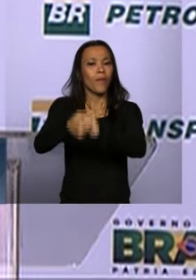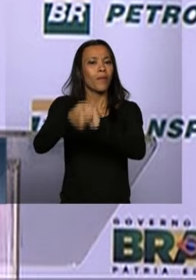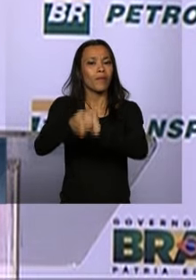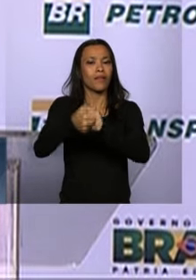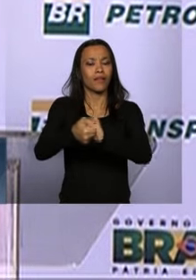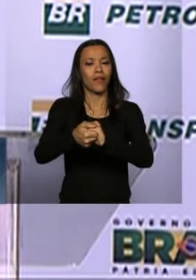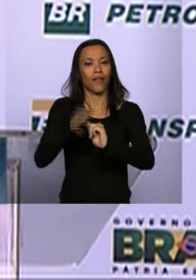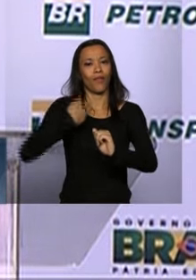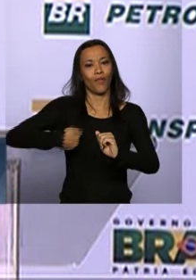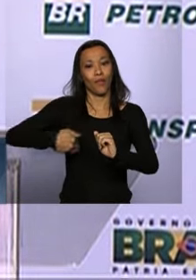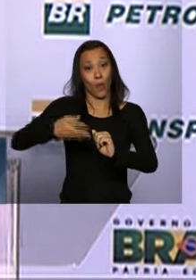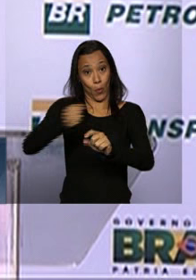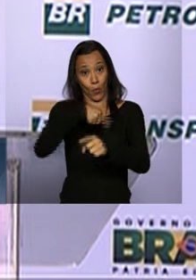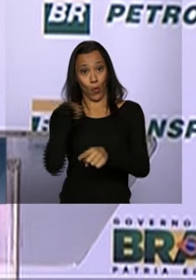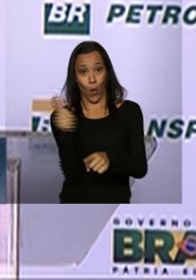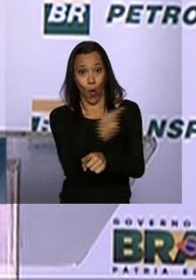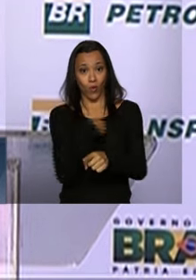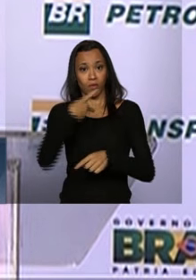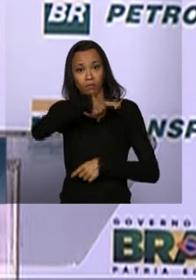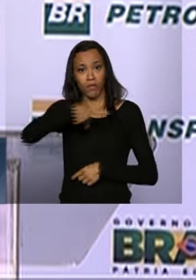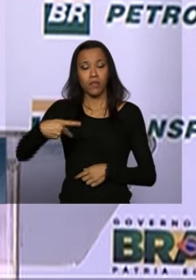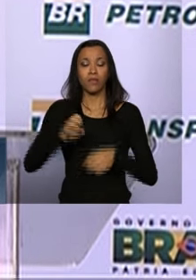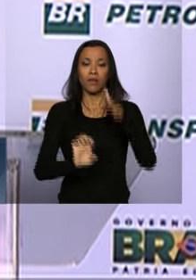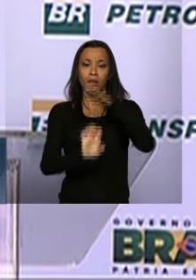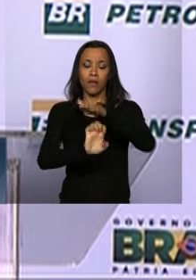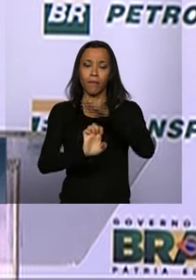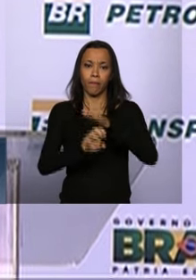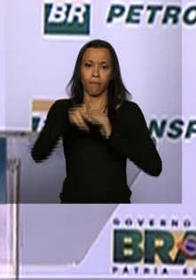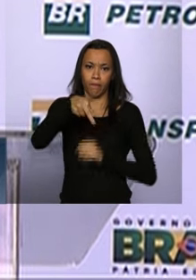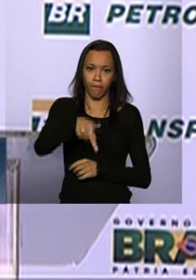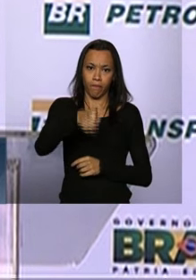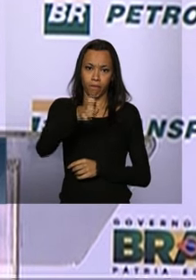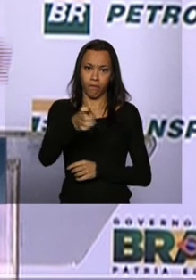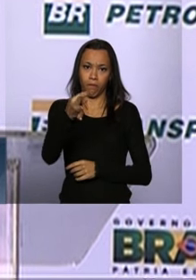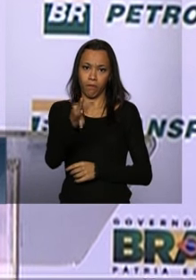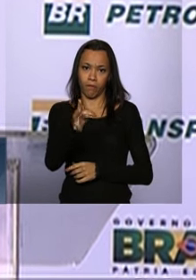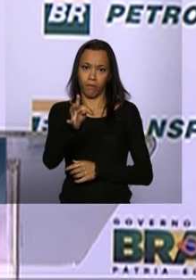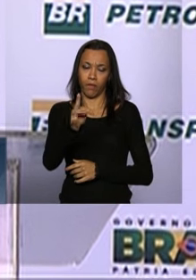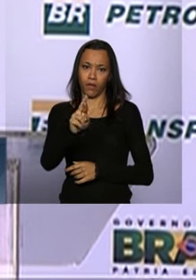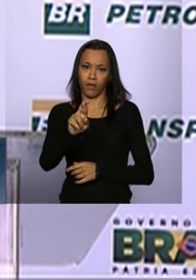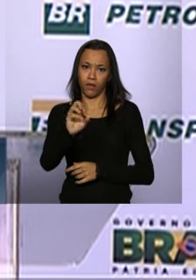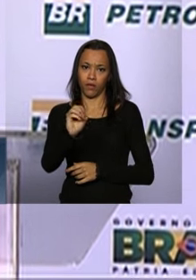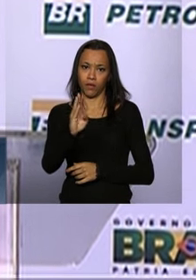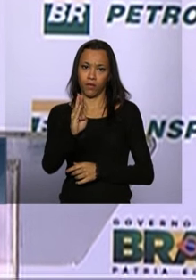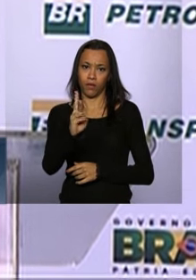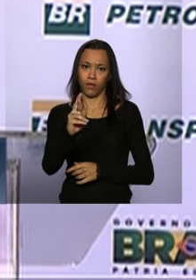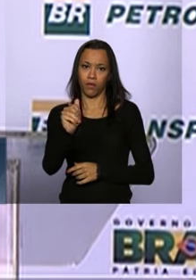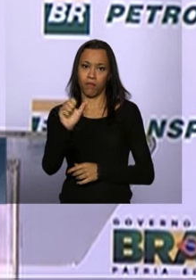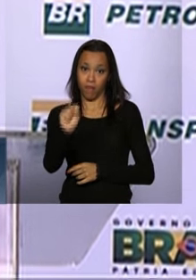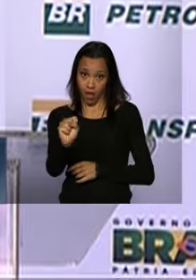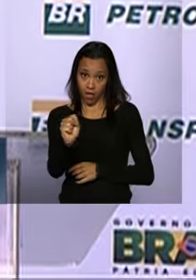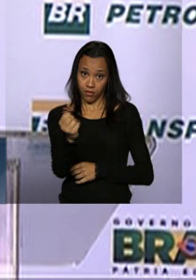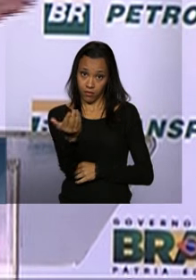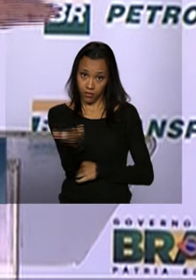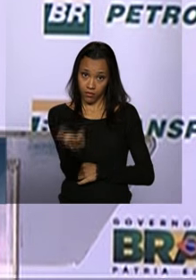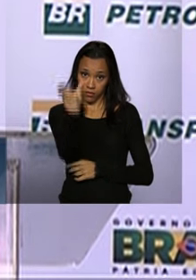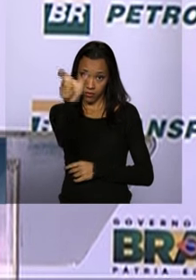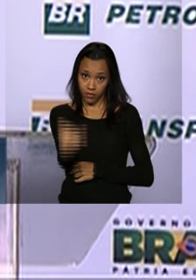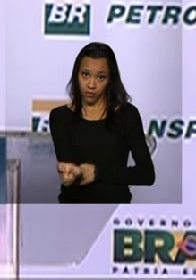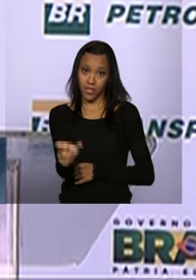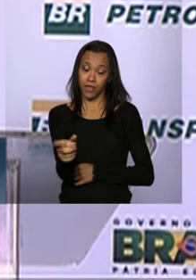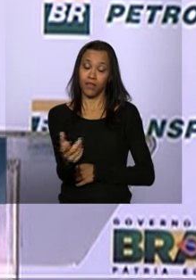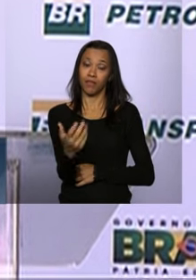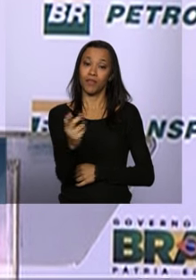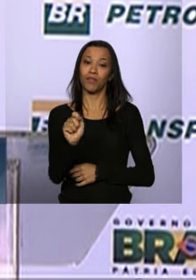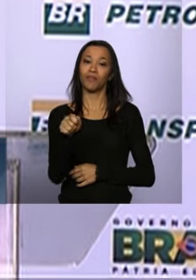nosso presidente da Petrobras, que carinhosamente eu chamo de Dida, e ele me chama